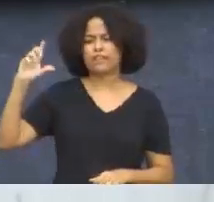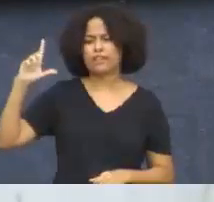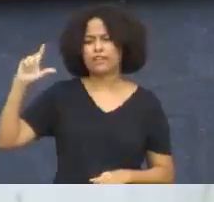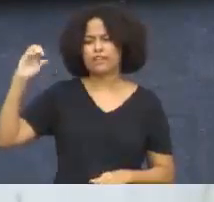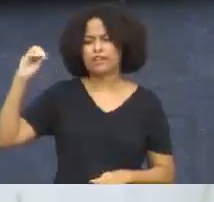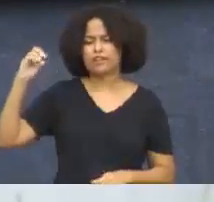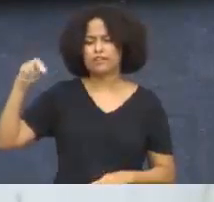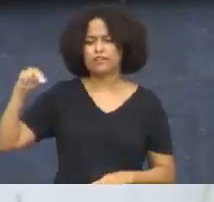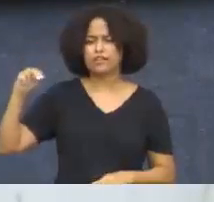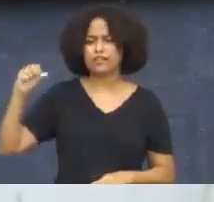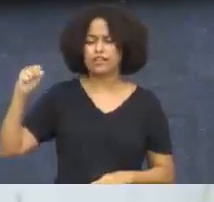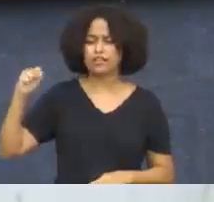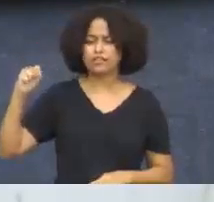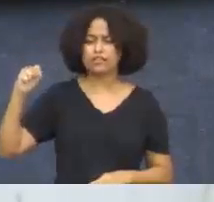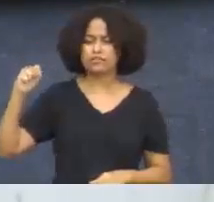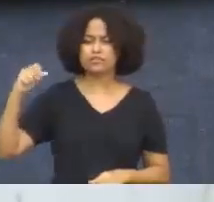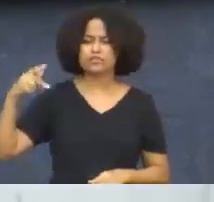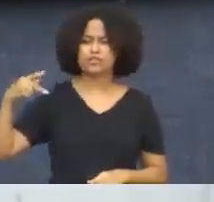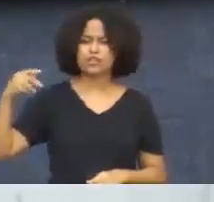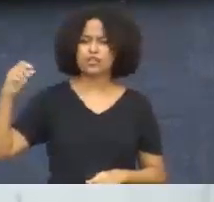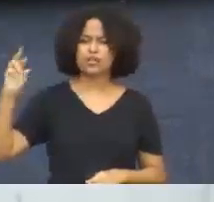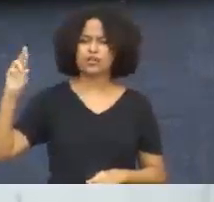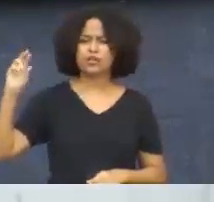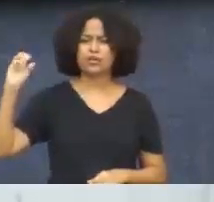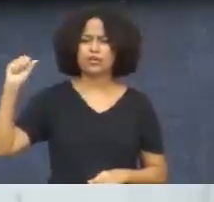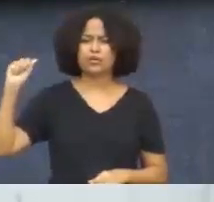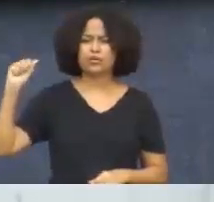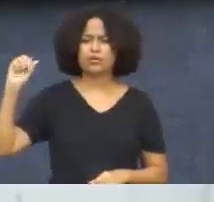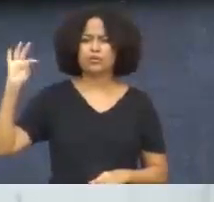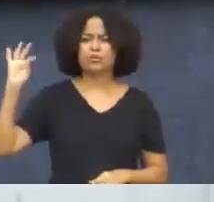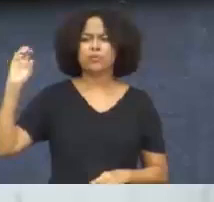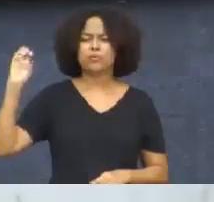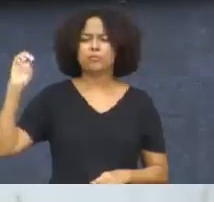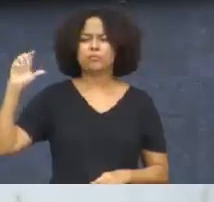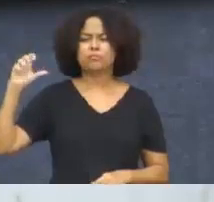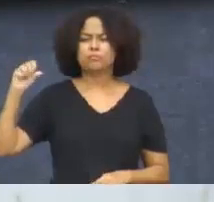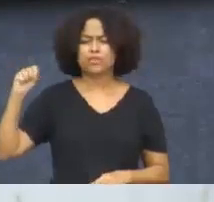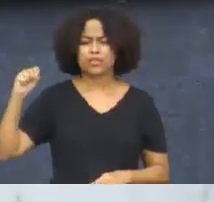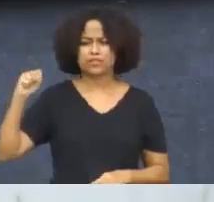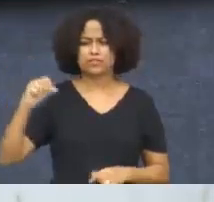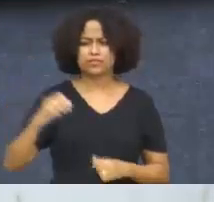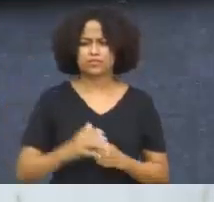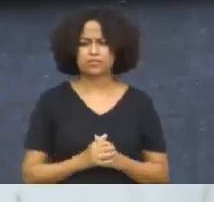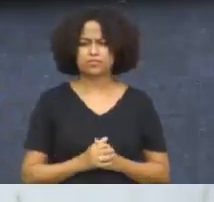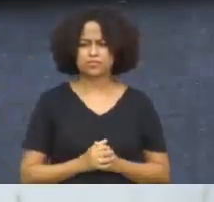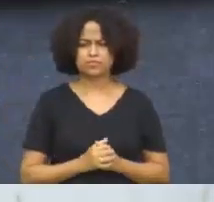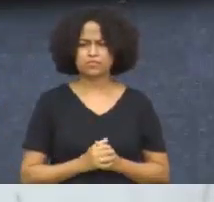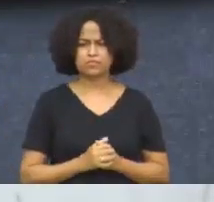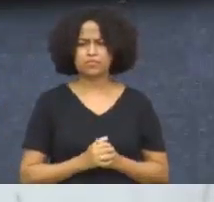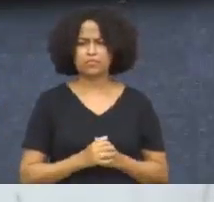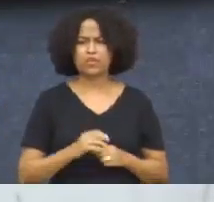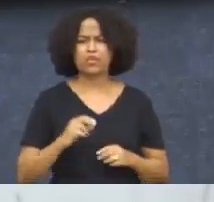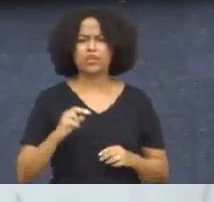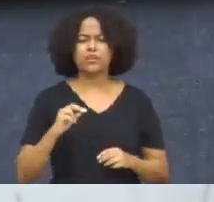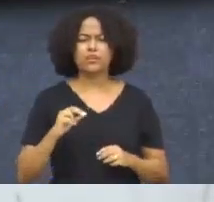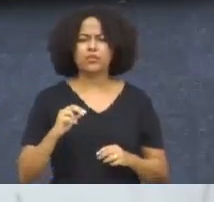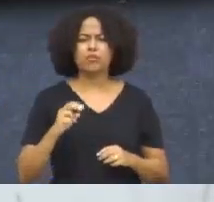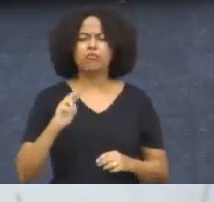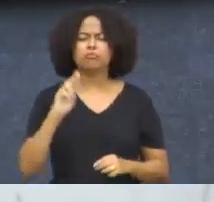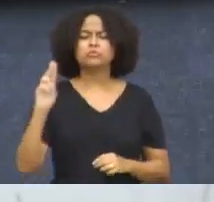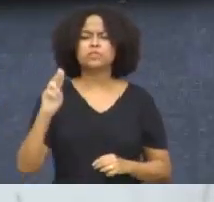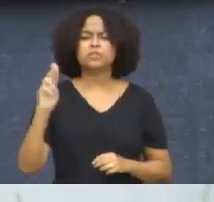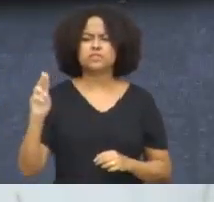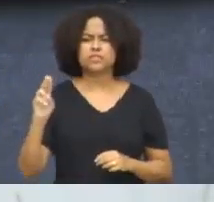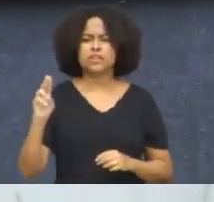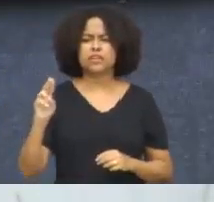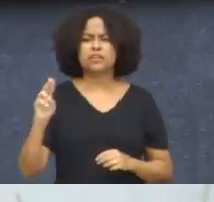à impugnação. Antes da discussão, só anunciar aos colegas que eu utilizarei o tempo de orador hoje. Nós